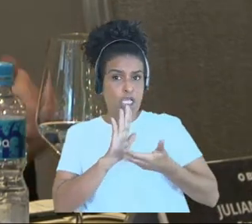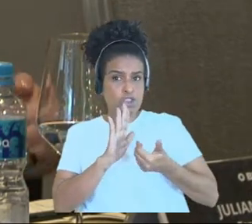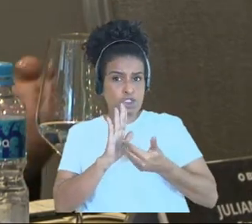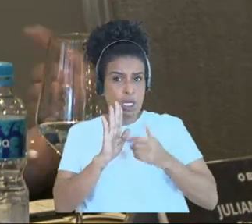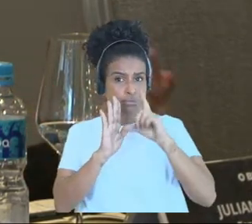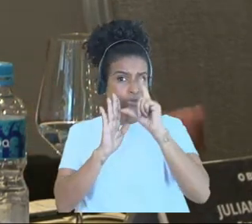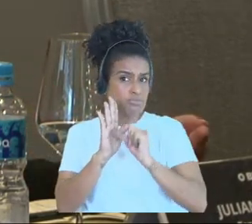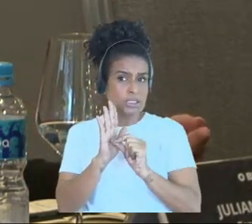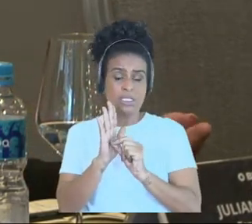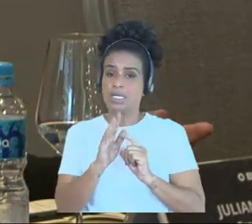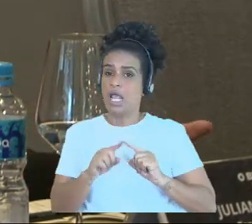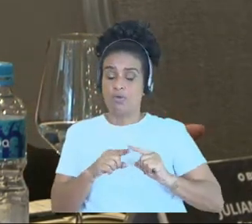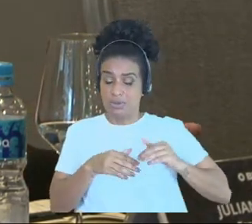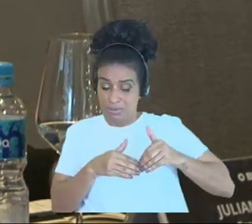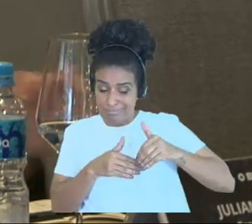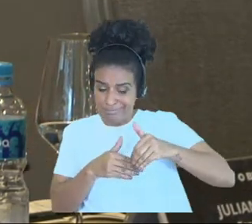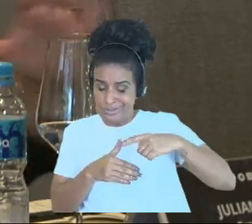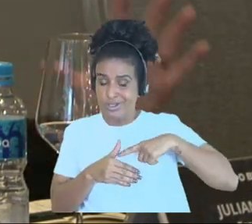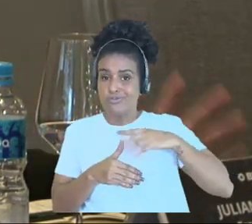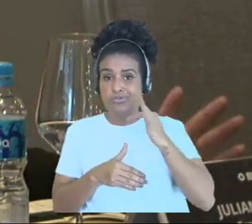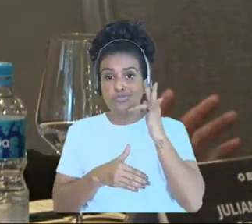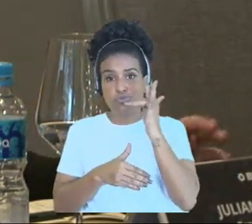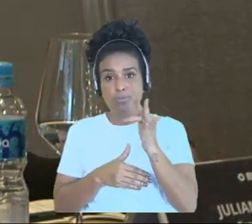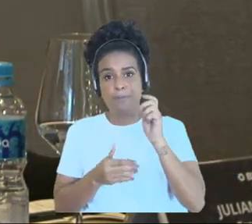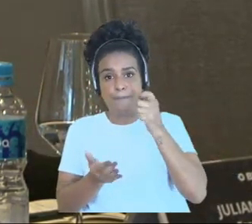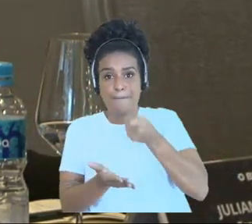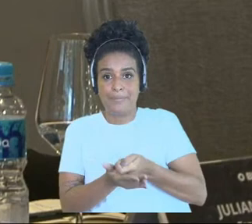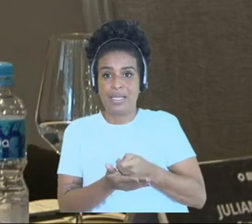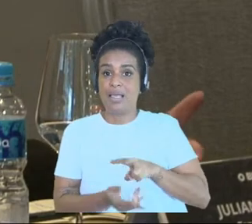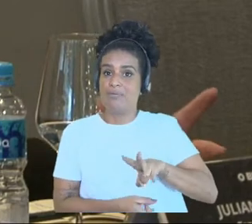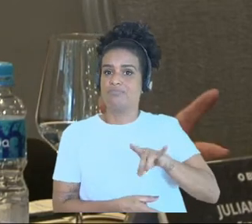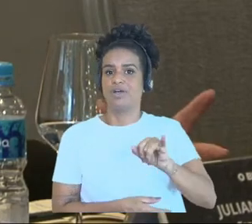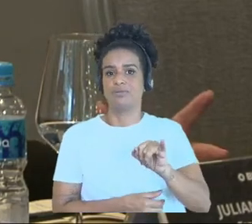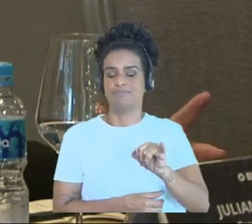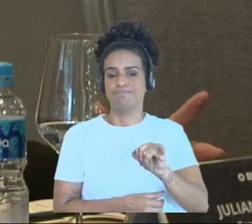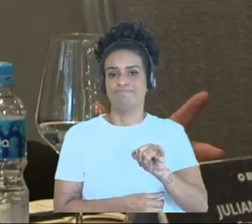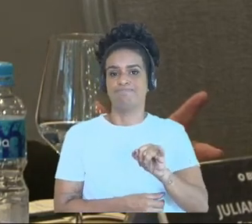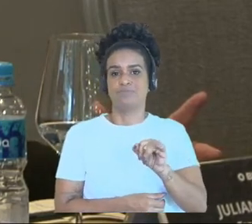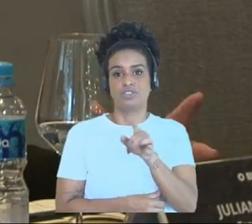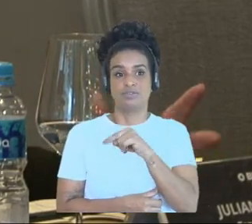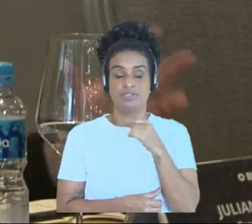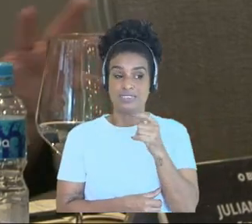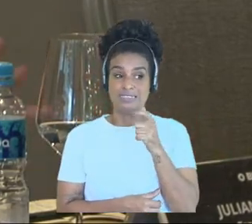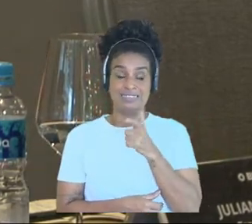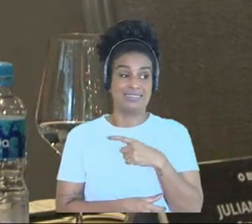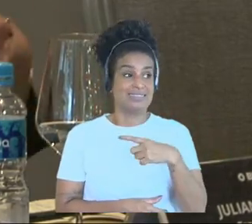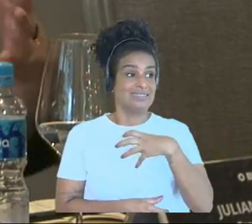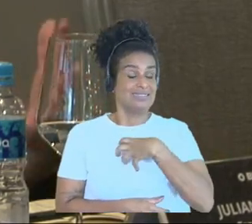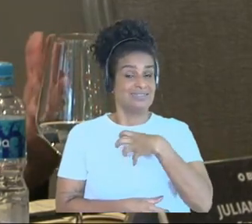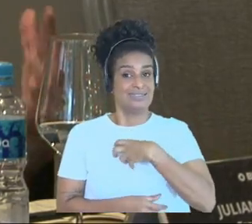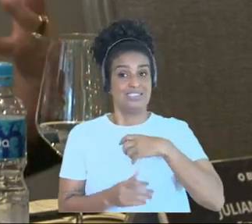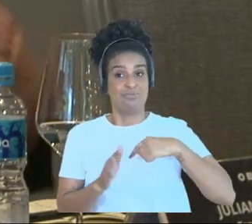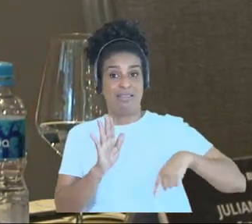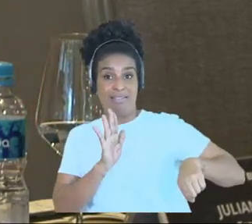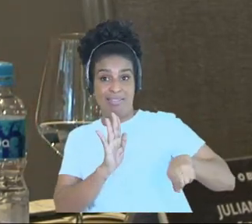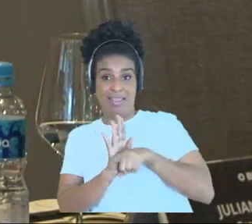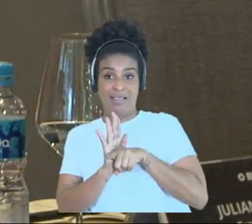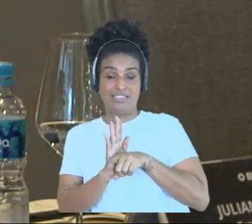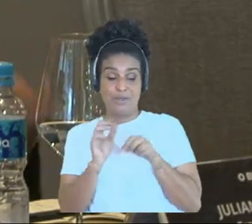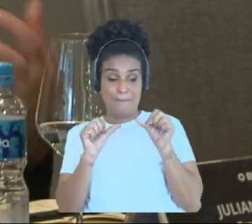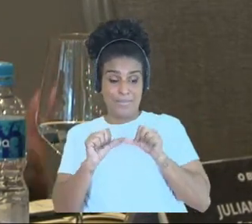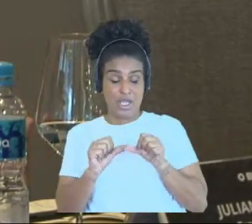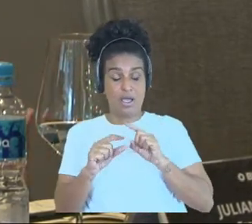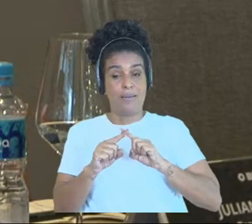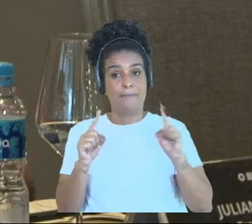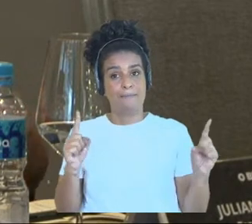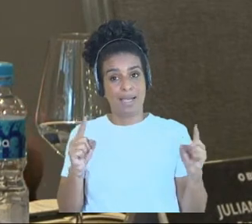você está adiando despesa. Então, dito isso, eu espero não ter deixado vocês muito pessimistas, mas a situação atual ela não é